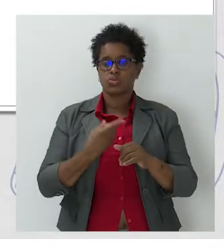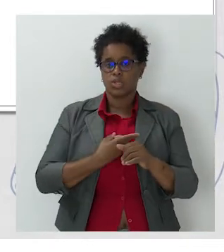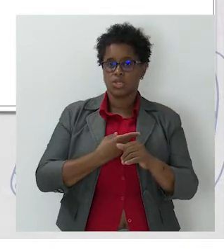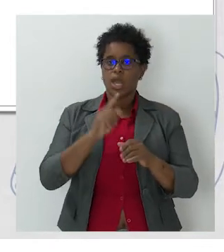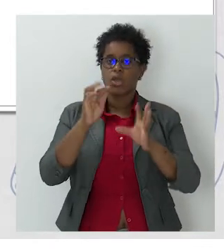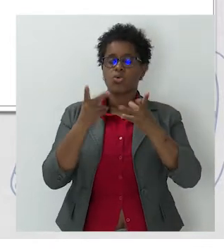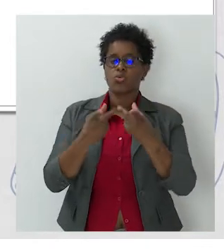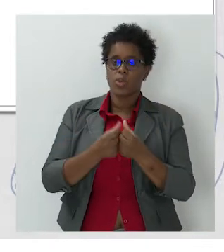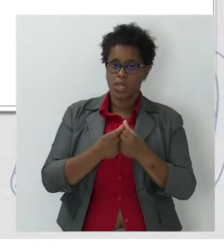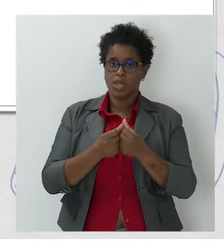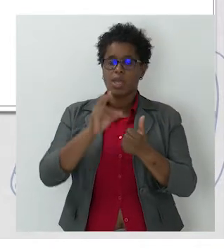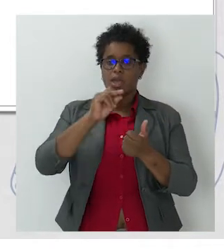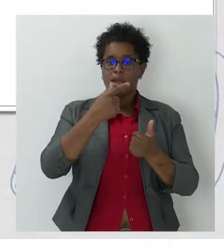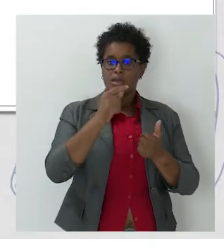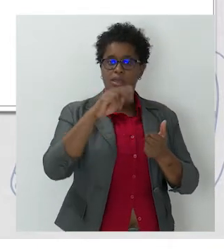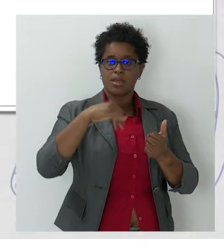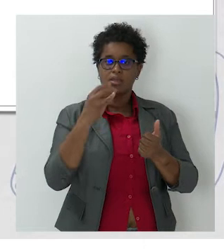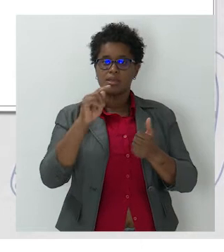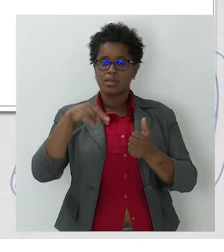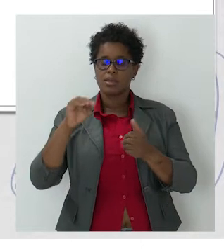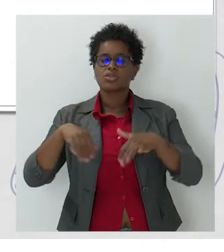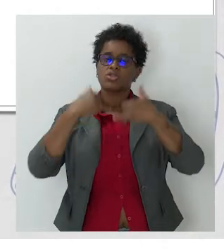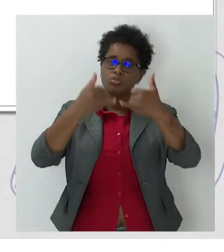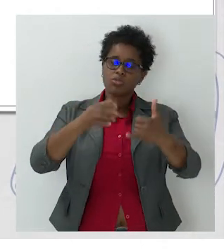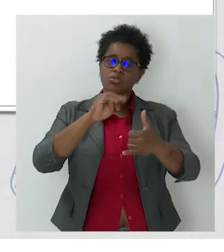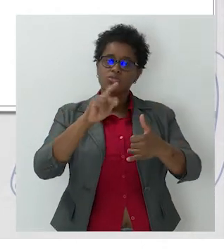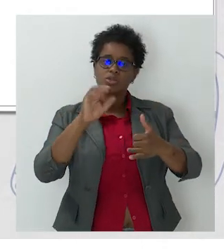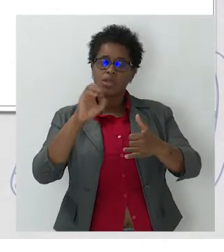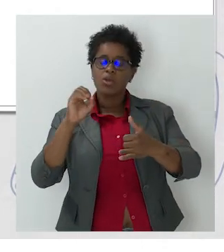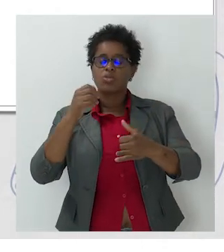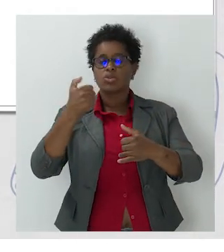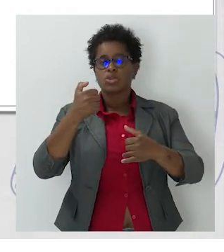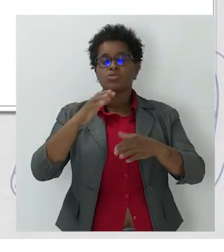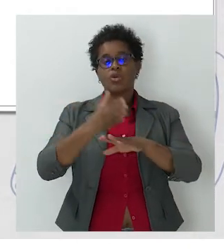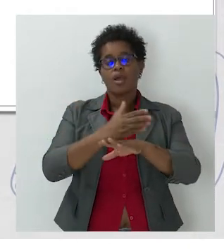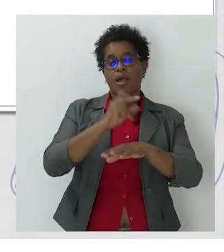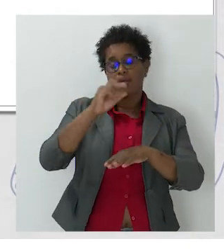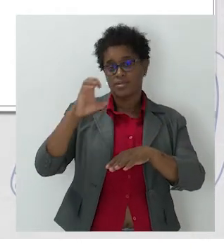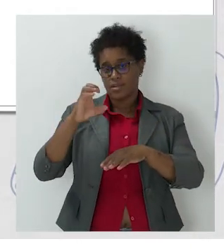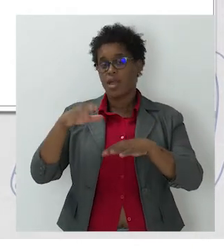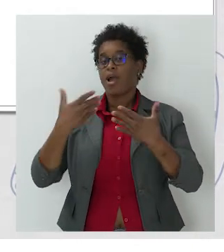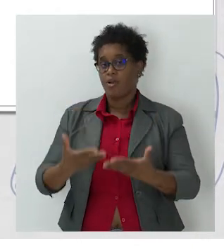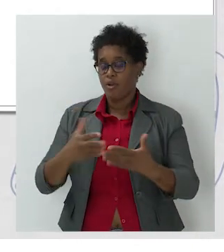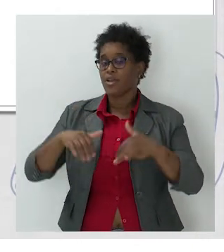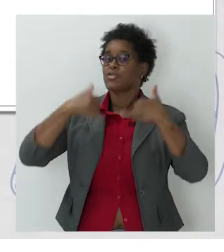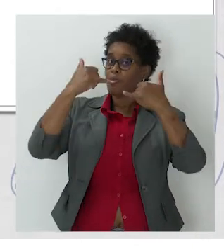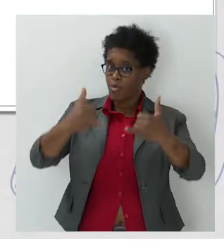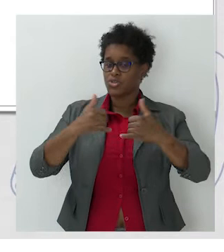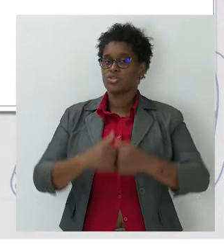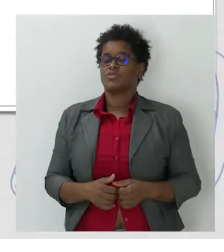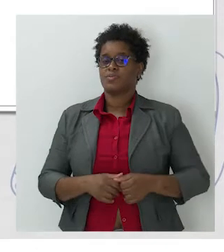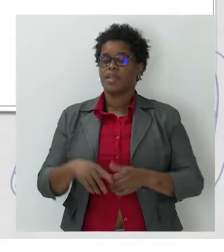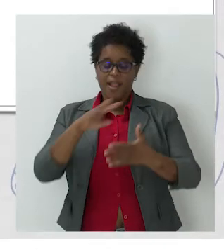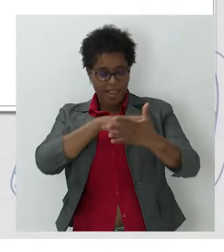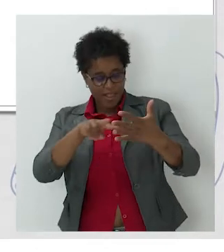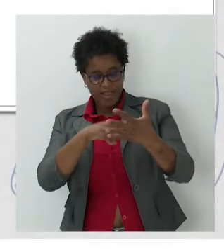a economia ateniense depois do século V a.C. Agora é depois. Então, leia